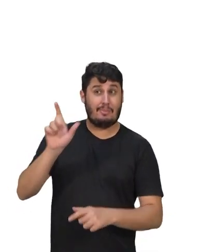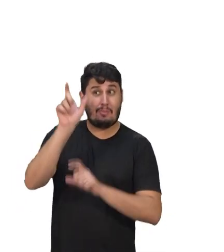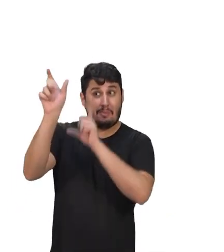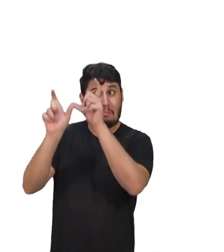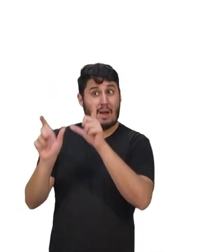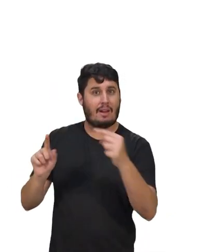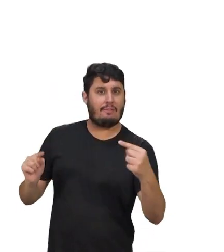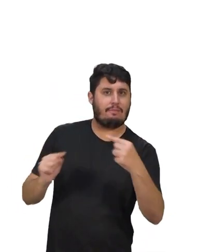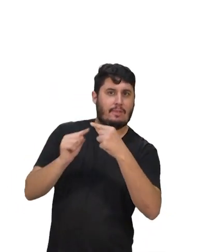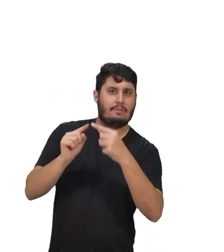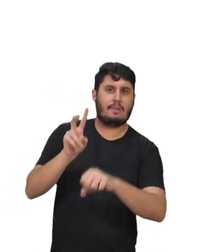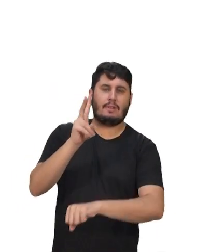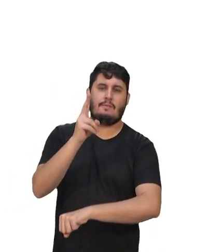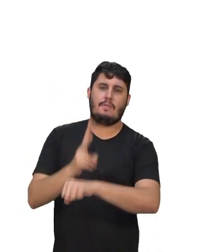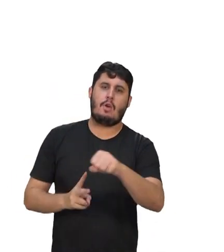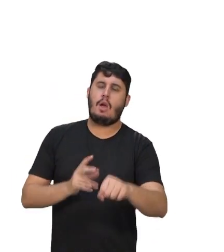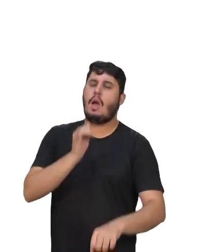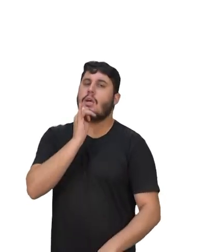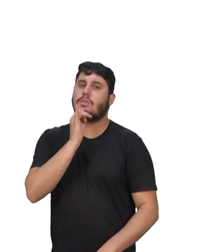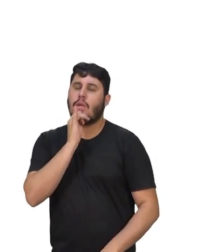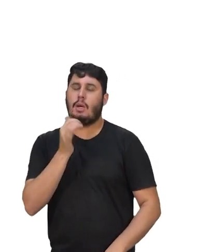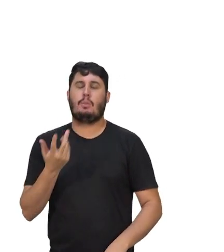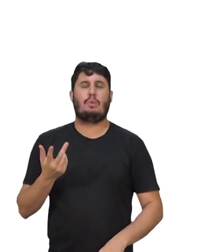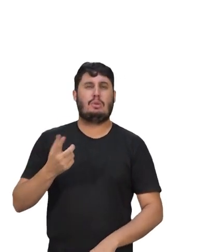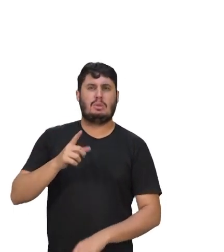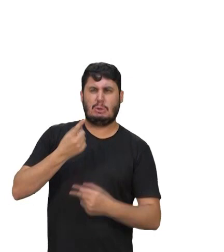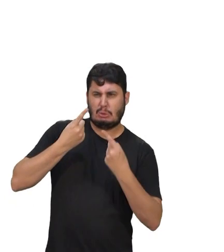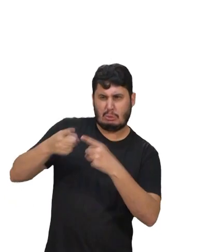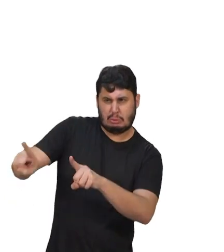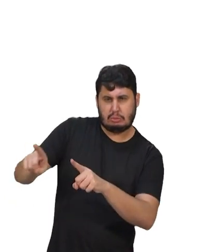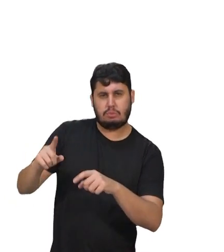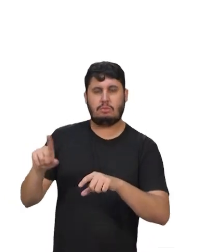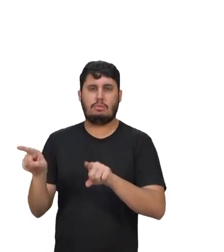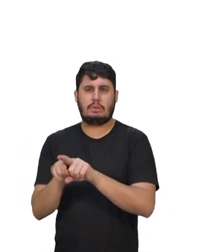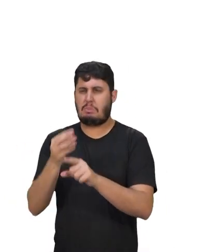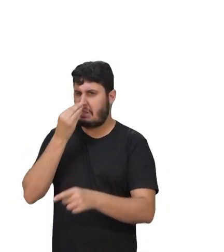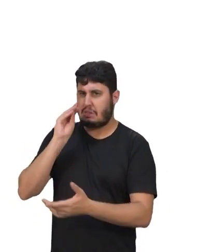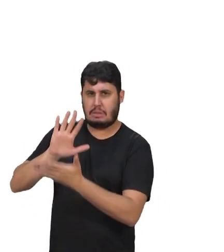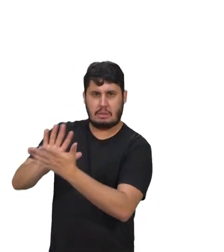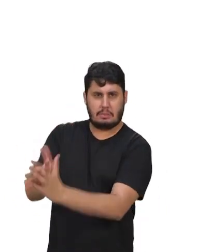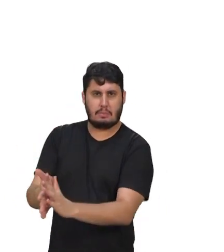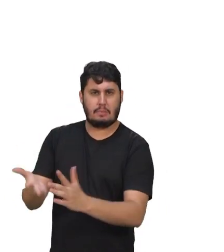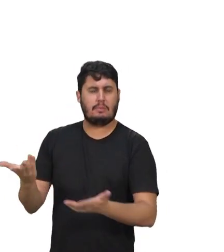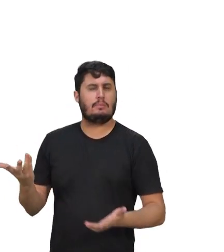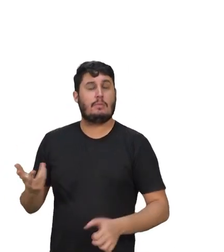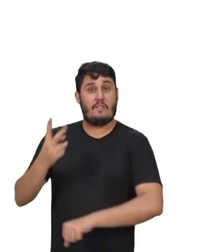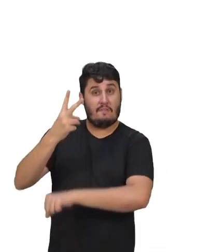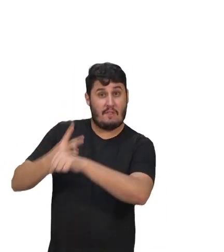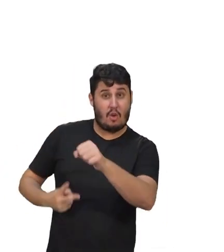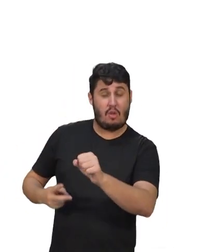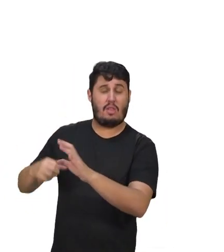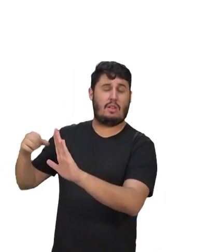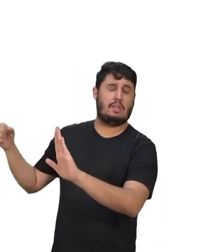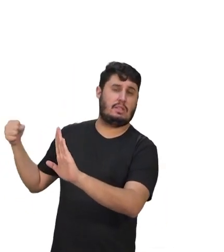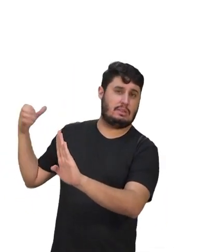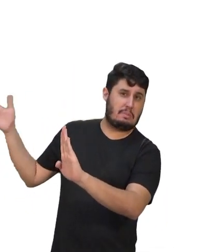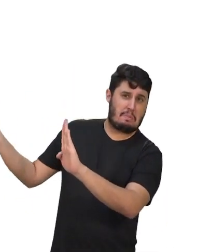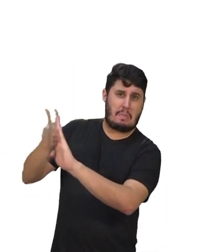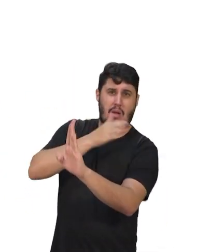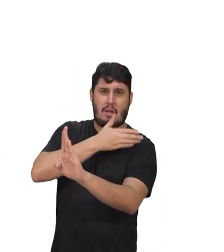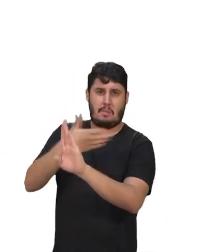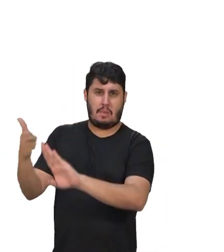Como insultos, desprezo, violação, indiferença, bofetadas, né?